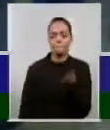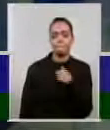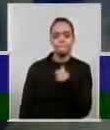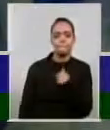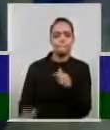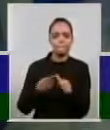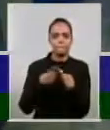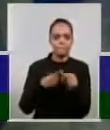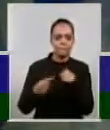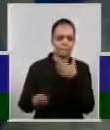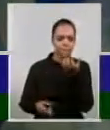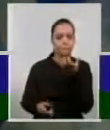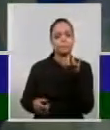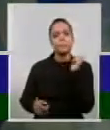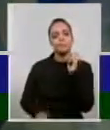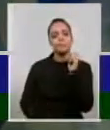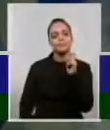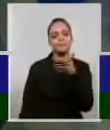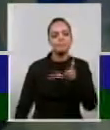primeiro eu quero aqui